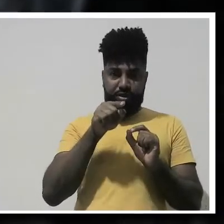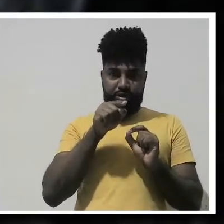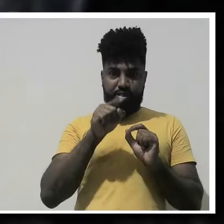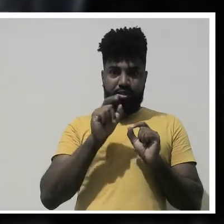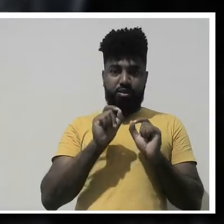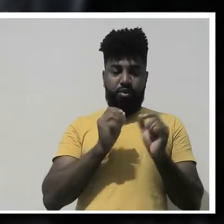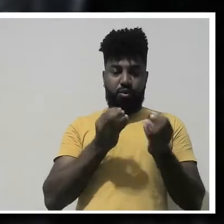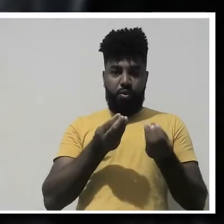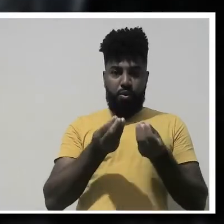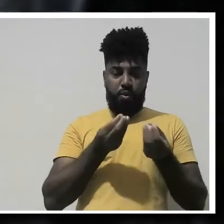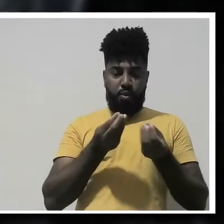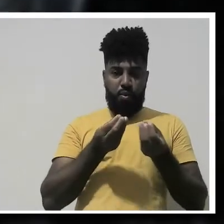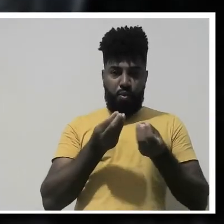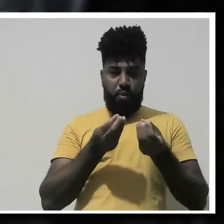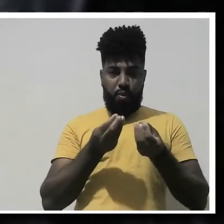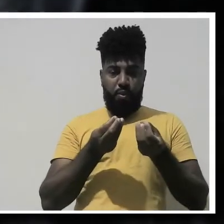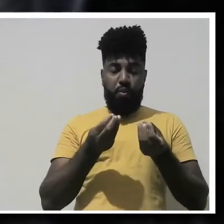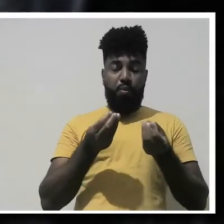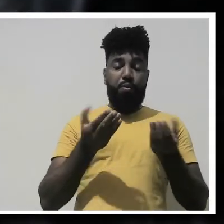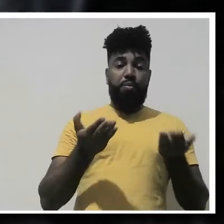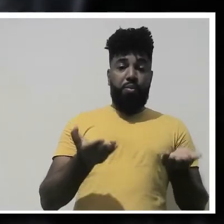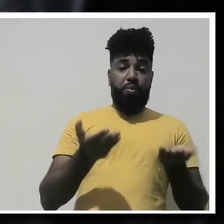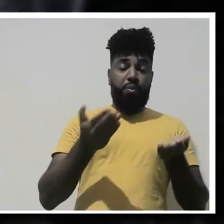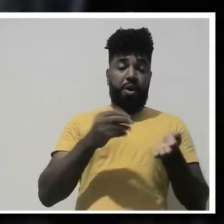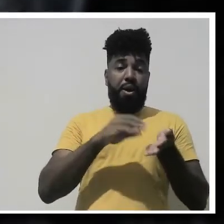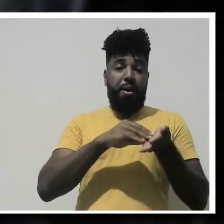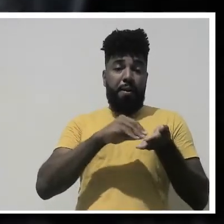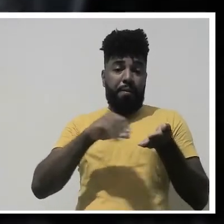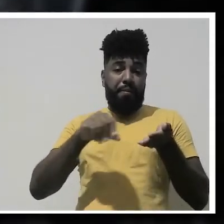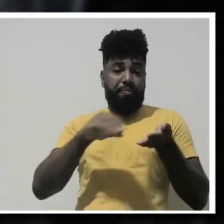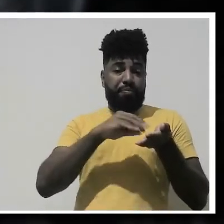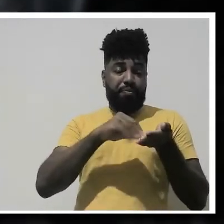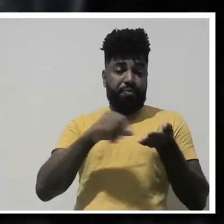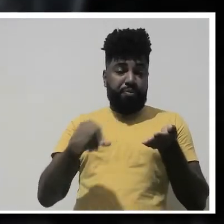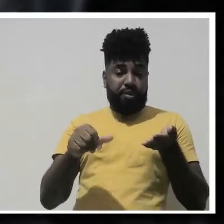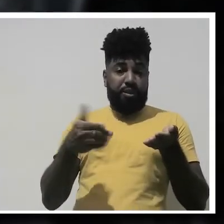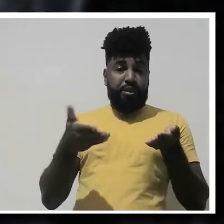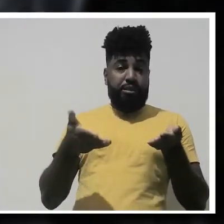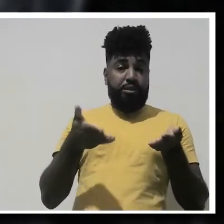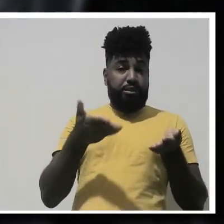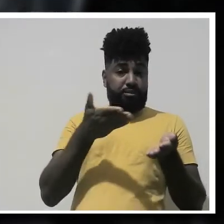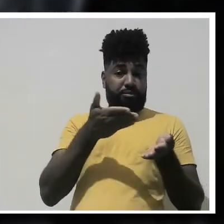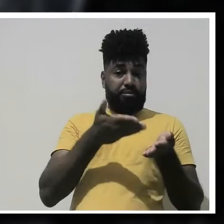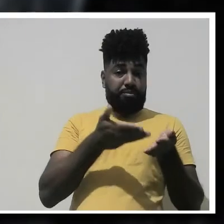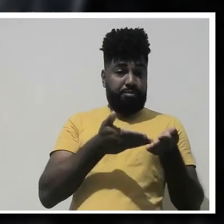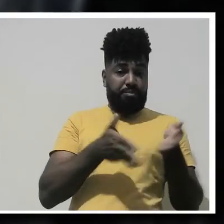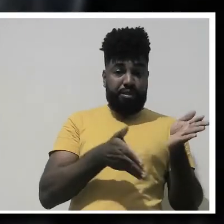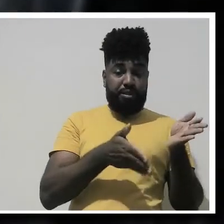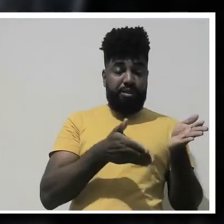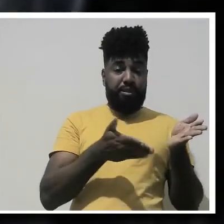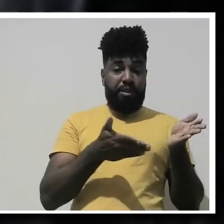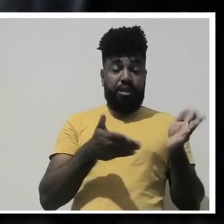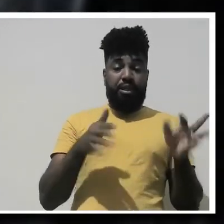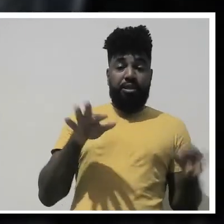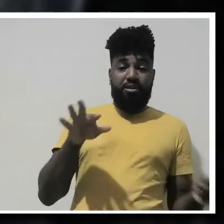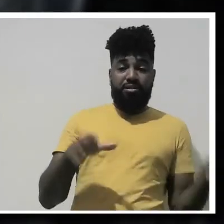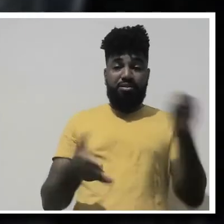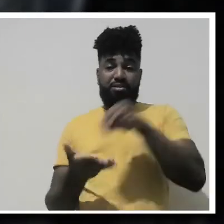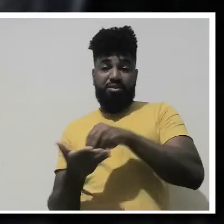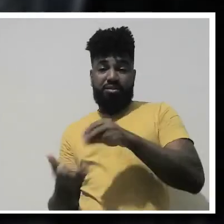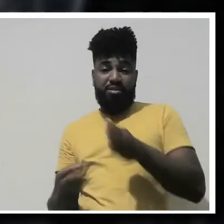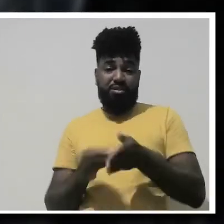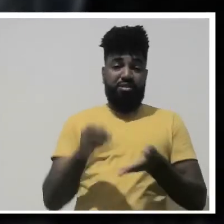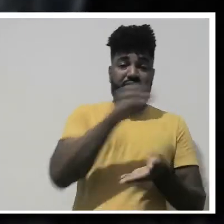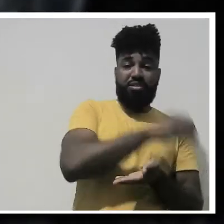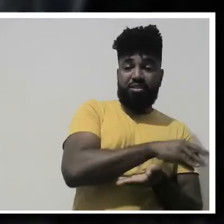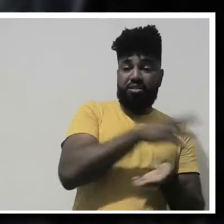preferível você perder e acabar descartando um pouquinho de material que não deveria ser tirado do frasco, do que voltar ele para esse